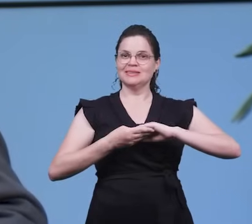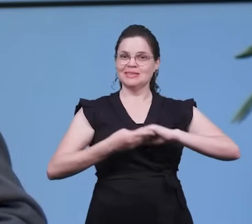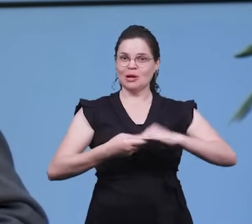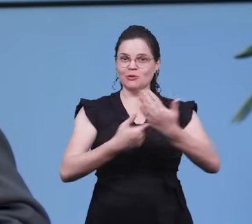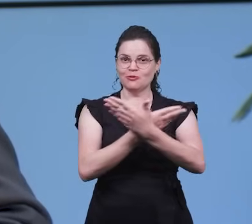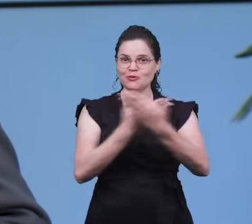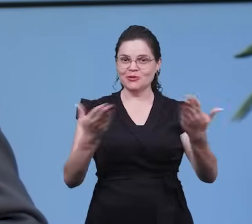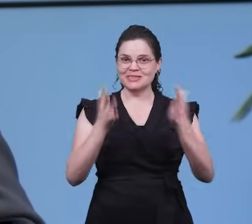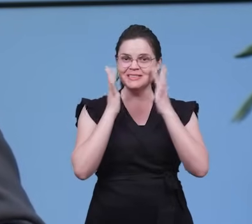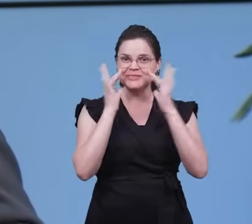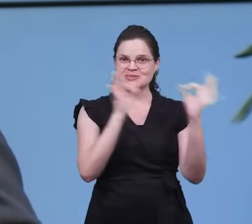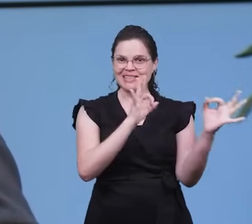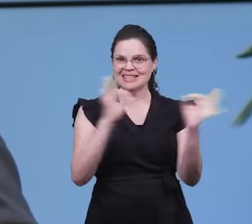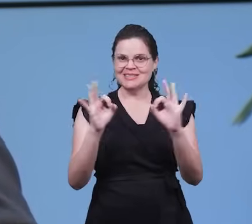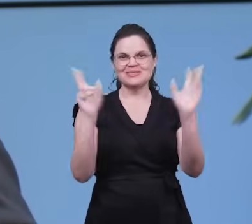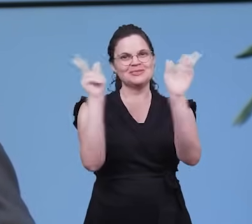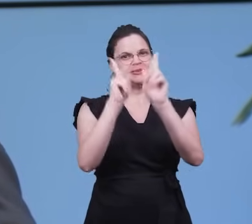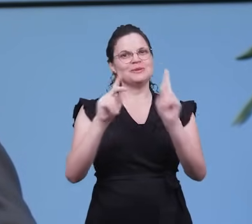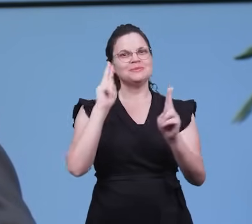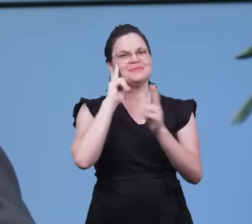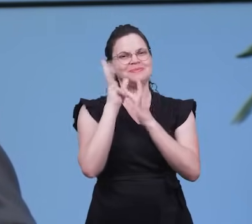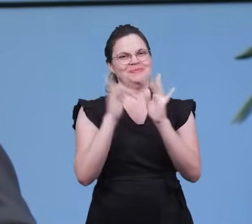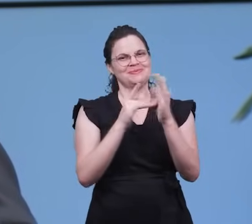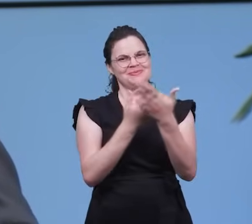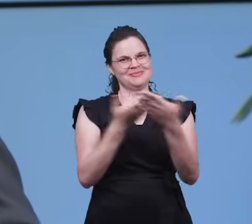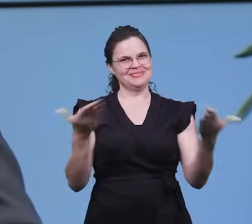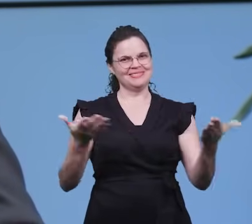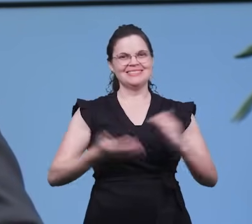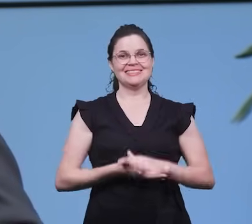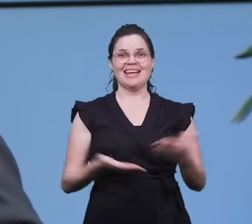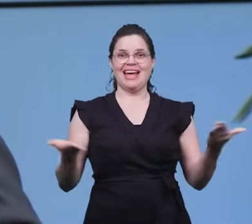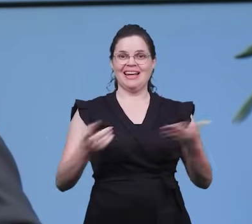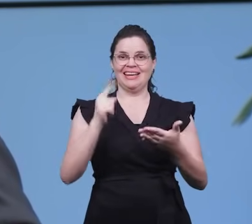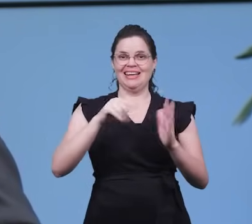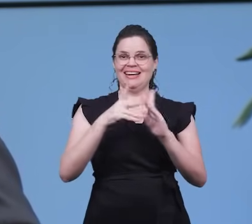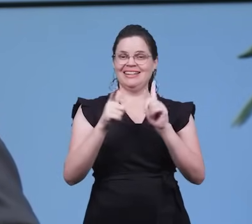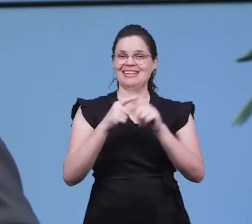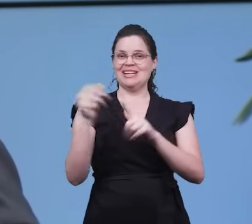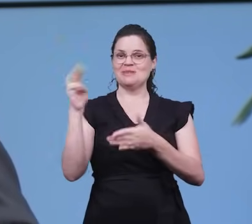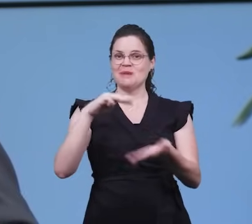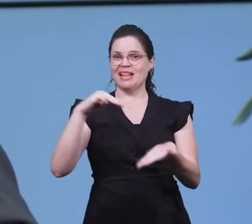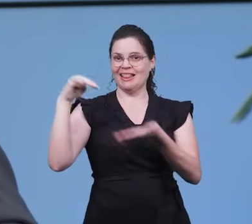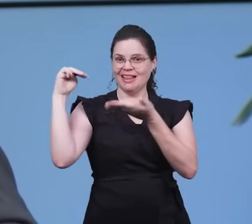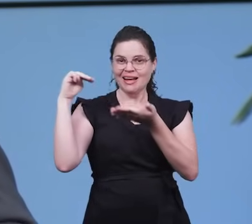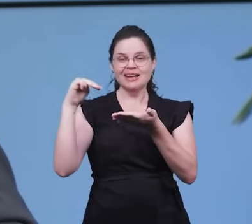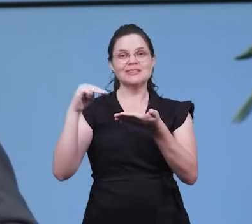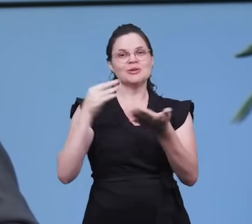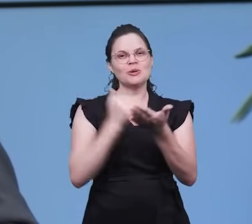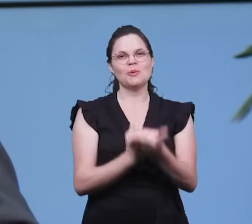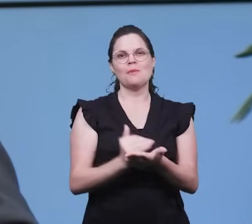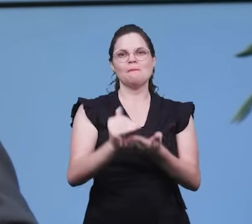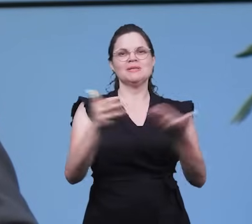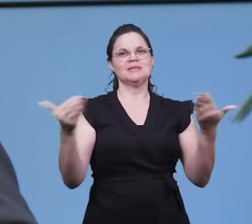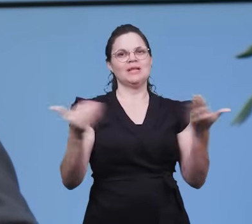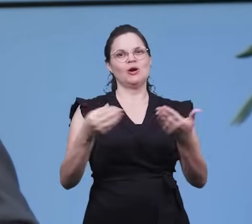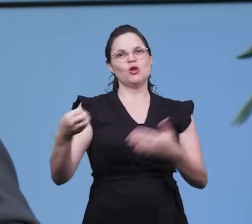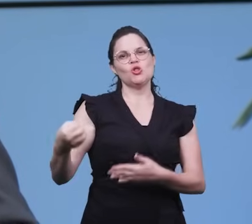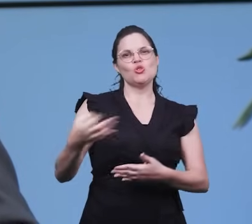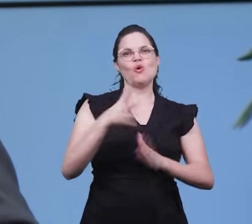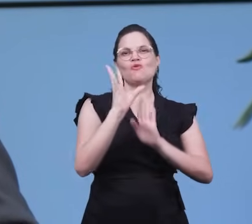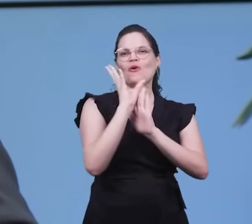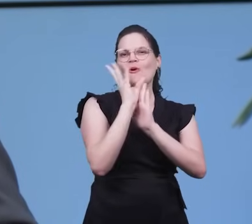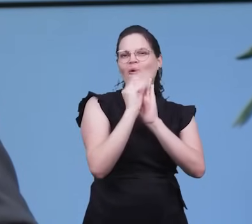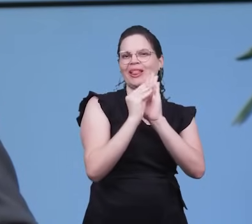Eu saúdo todos aqueles que nos assistem com a paz do Senhor Jesus. Nós somos a Igreja Cristã Maranata e estamos começando agora